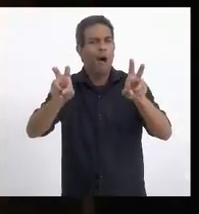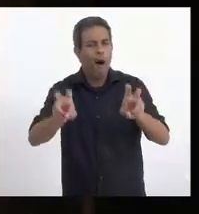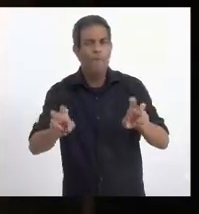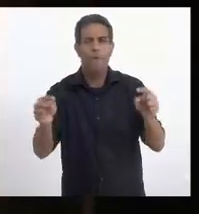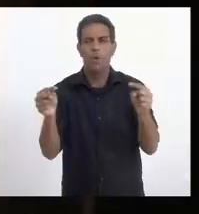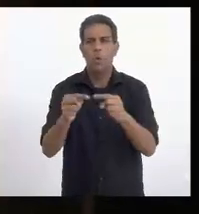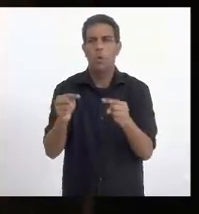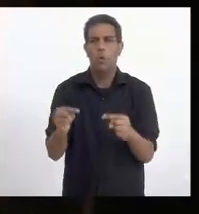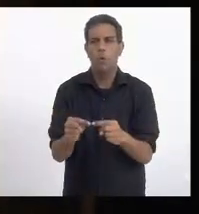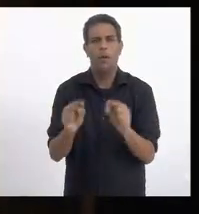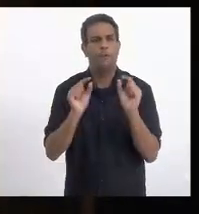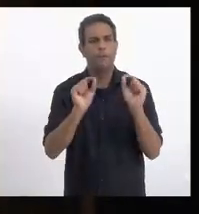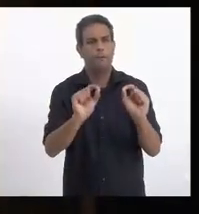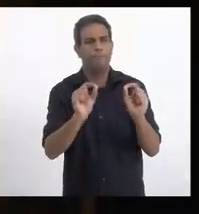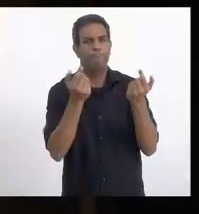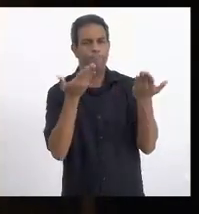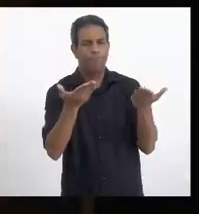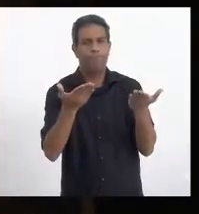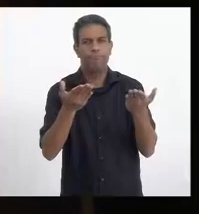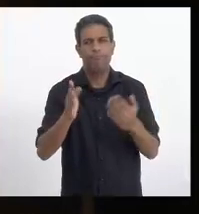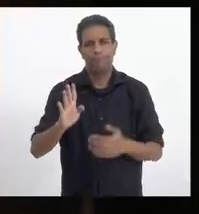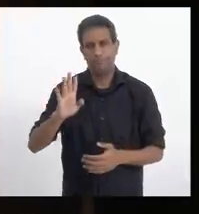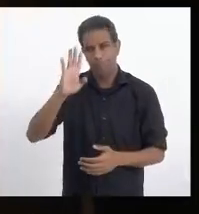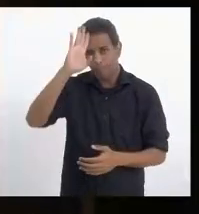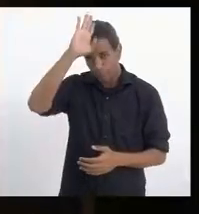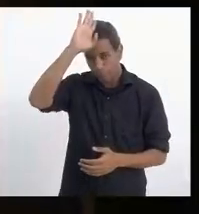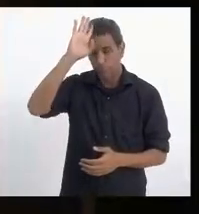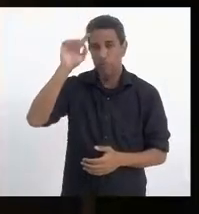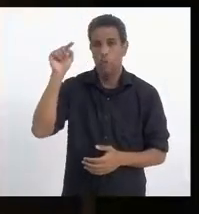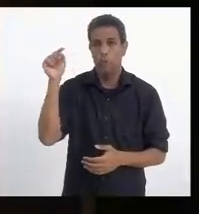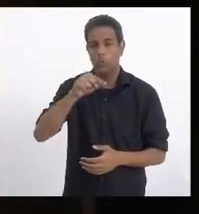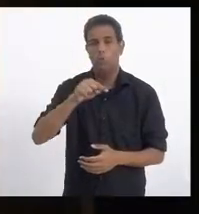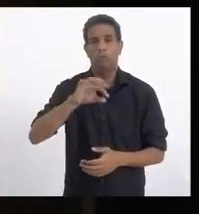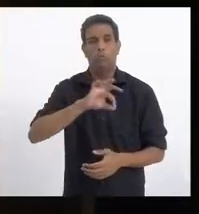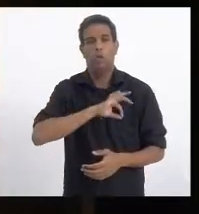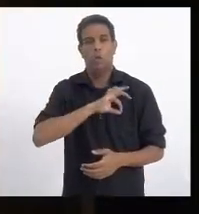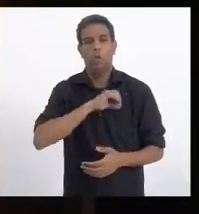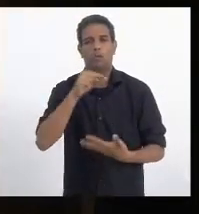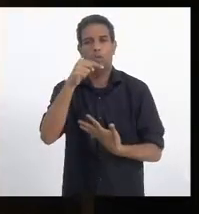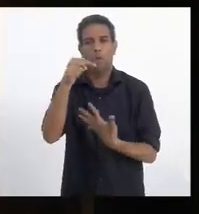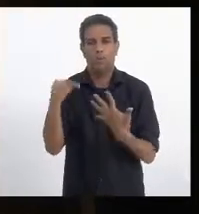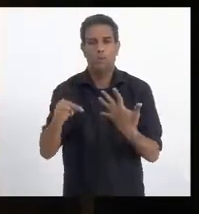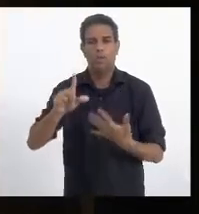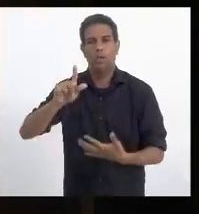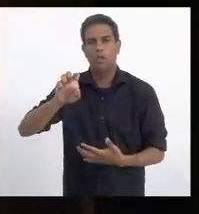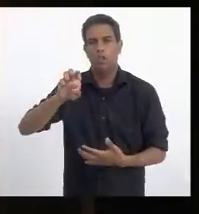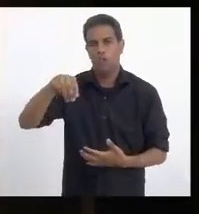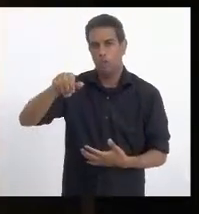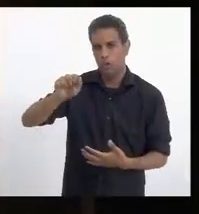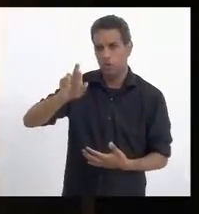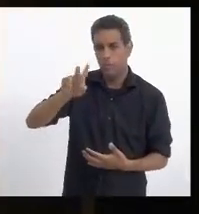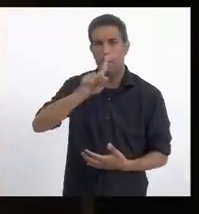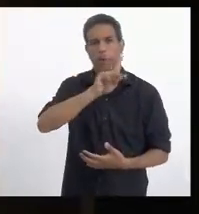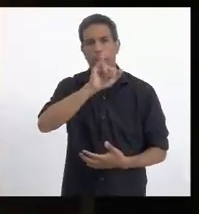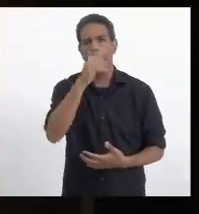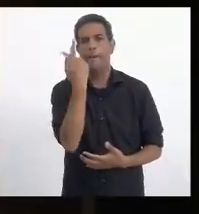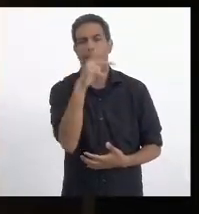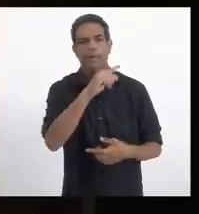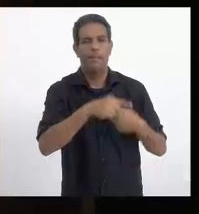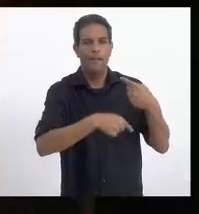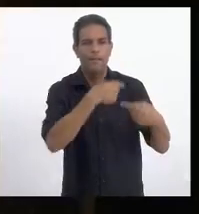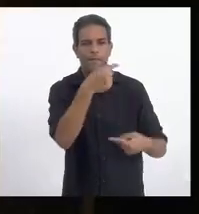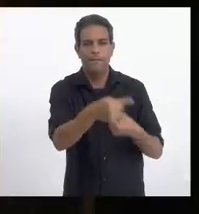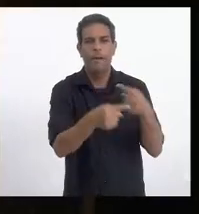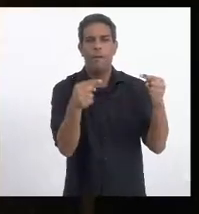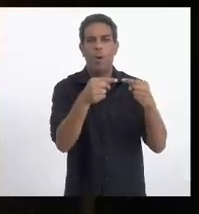do estimado do painel se houver pai dele também foi meu comandante no gemar tem uma preço pelo pai dele por